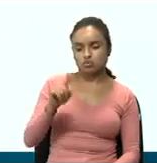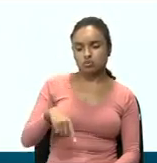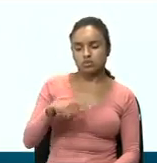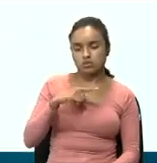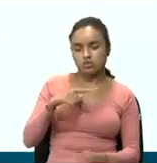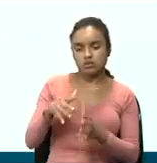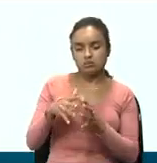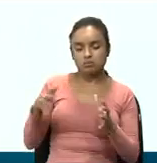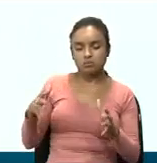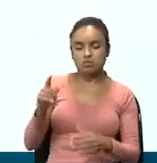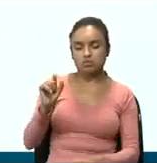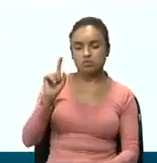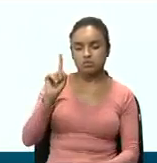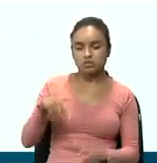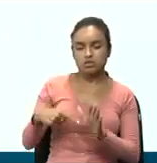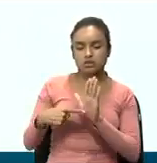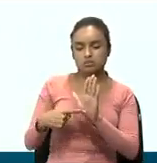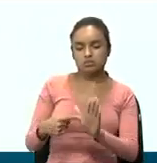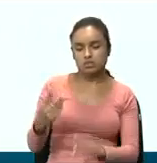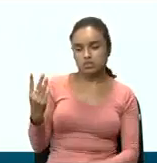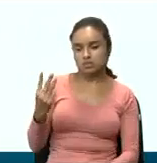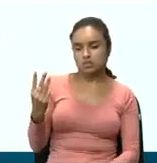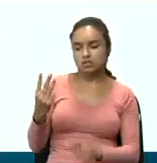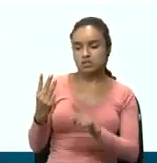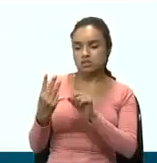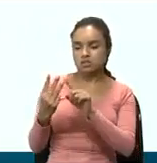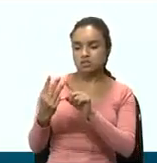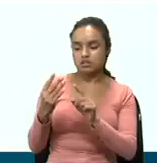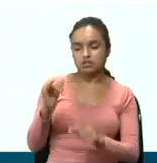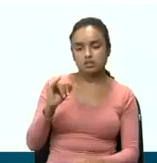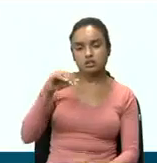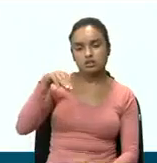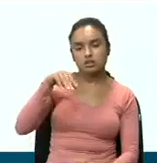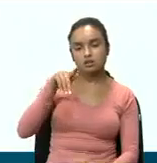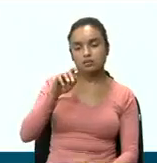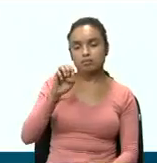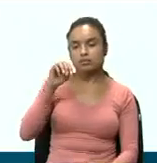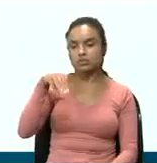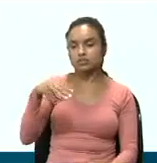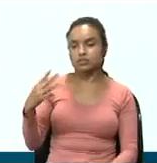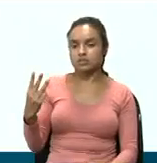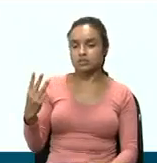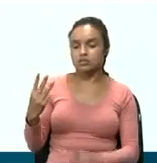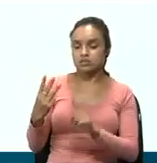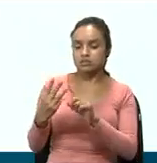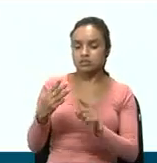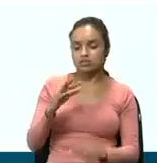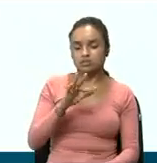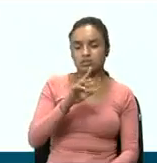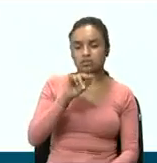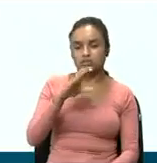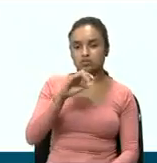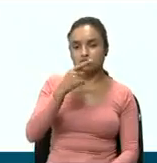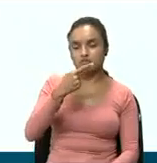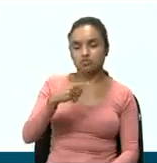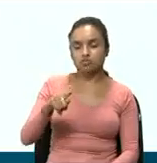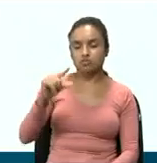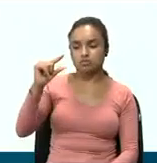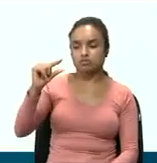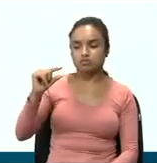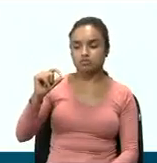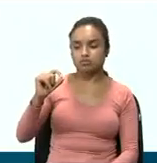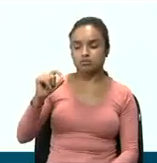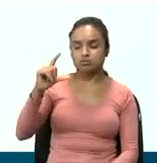de 3. Então, isso caracteriza essa nossa função por ser, então, uma função, no caso, decrescente. Pronto,